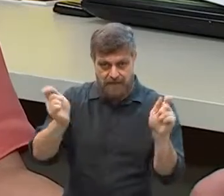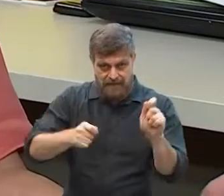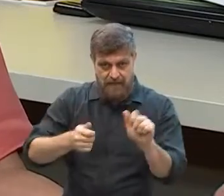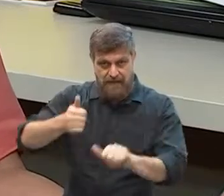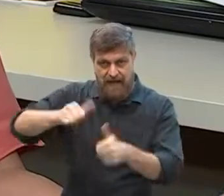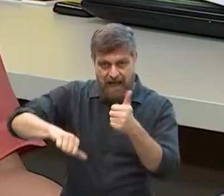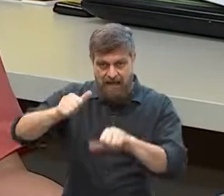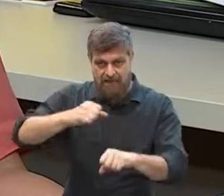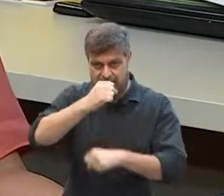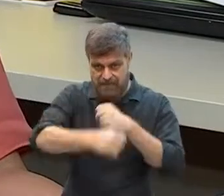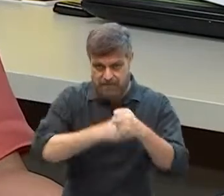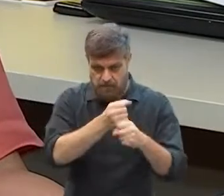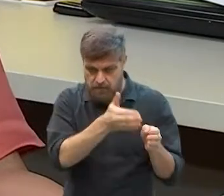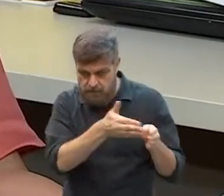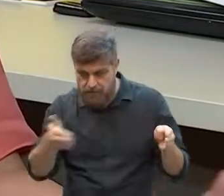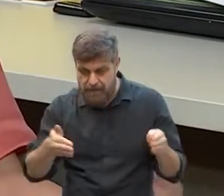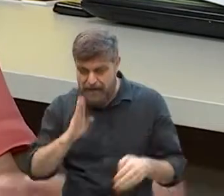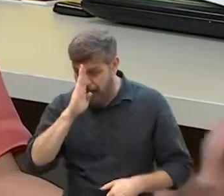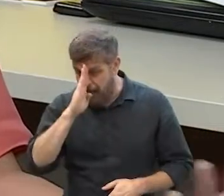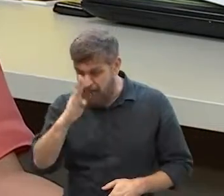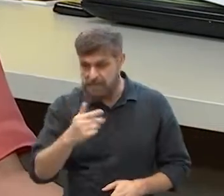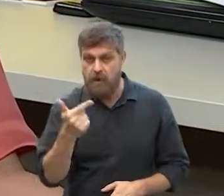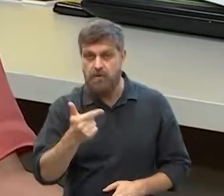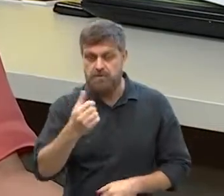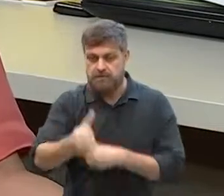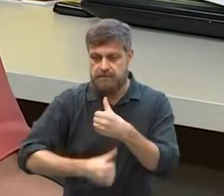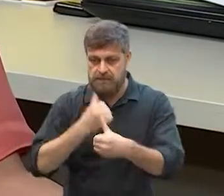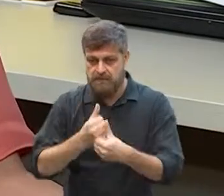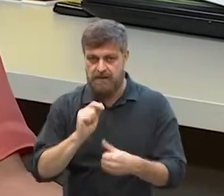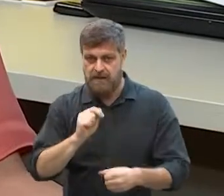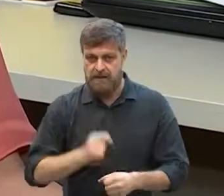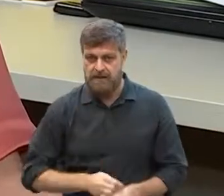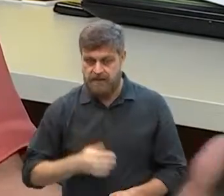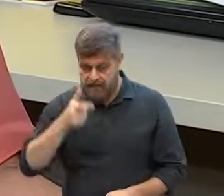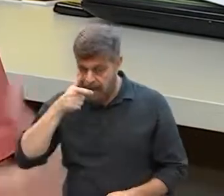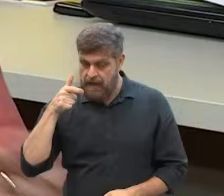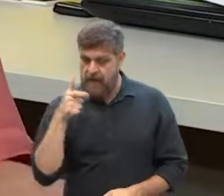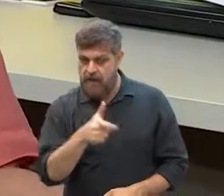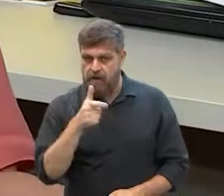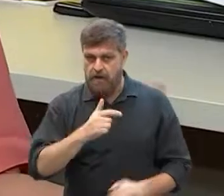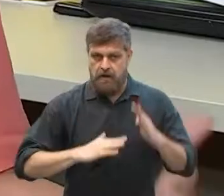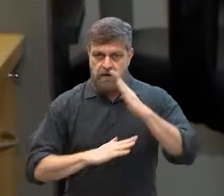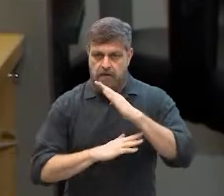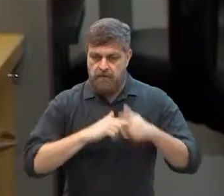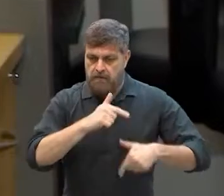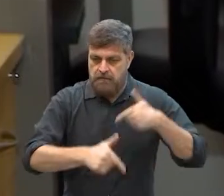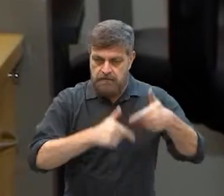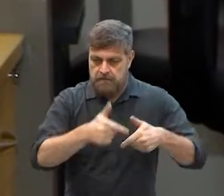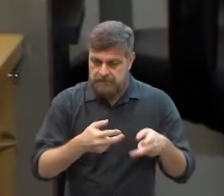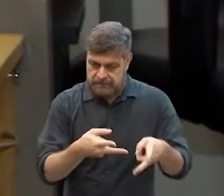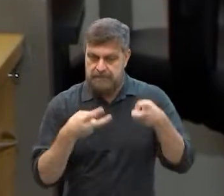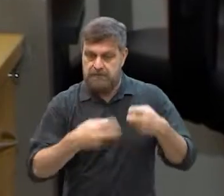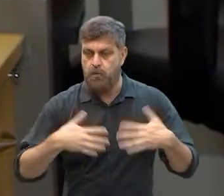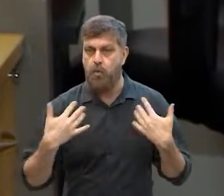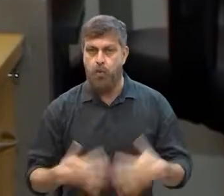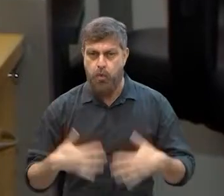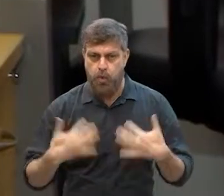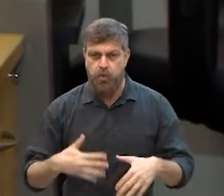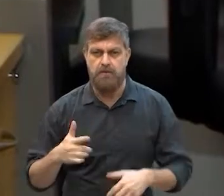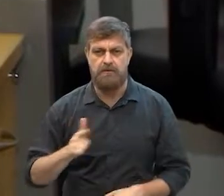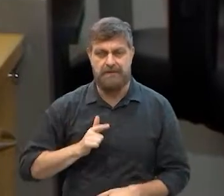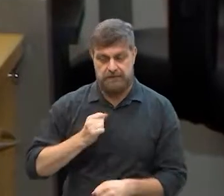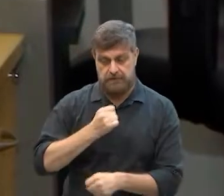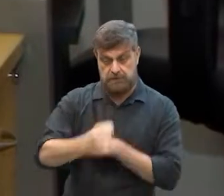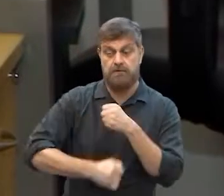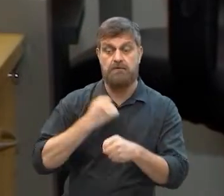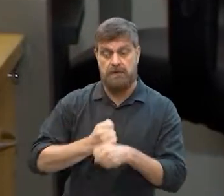ano e principalmente desse segundo semestre que quem acompanha o trabalho do Legislativo percebe que está muito intenso. Sim, foi um ano